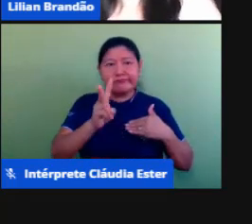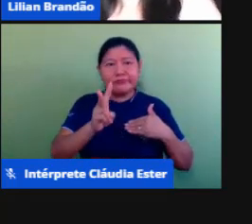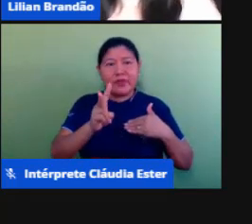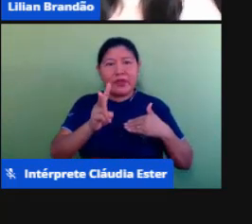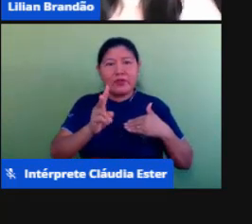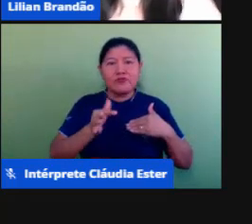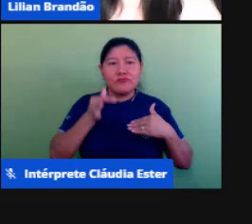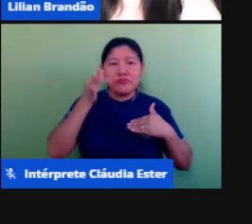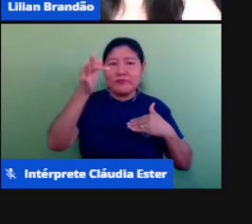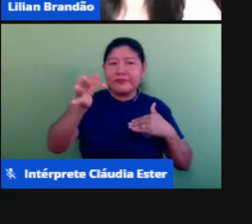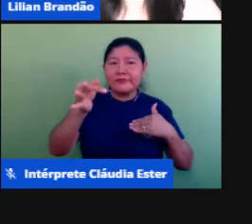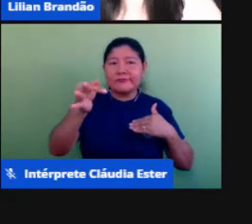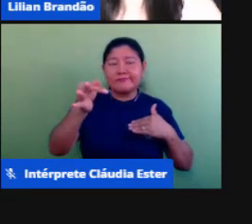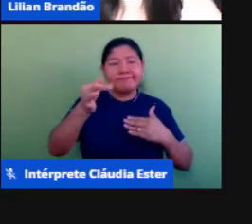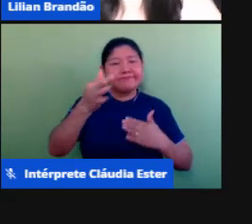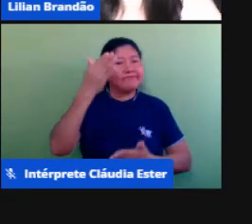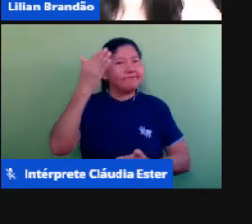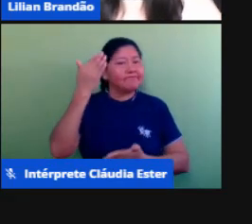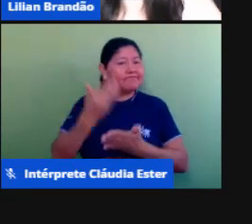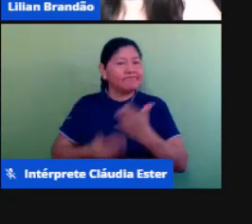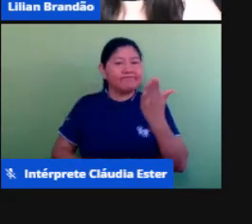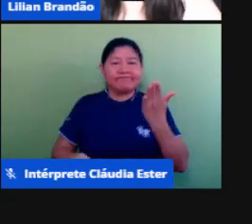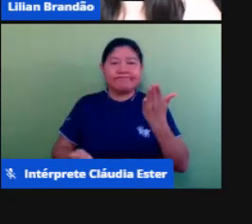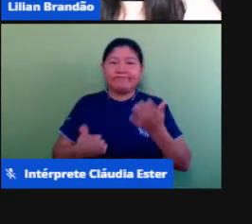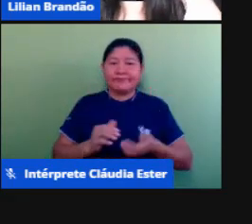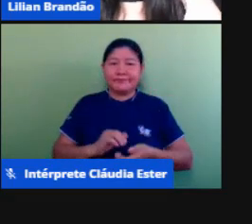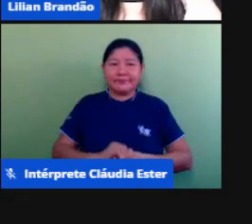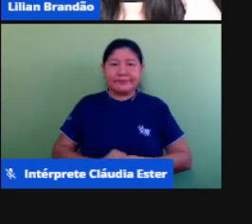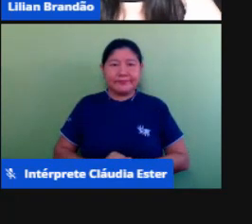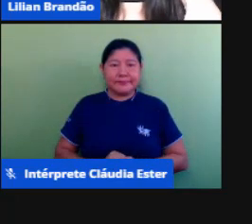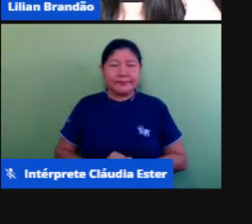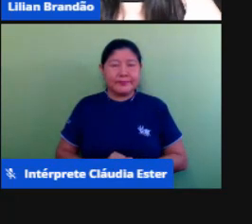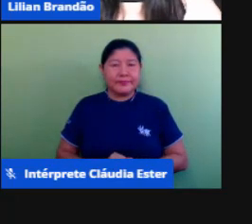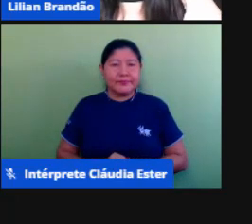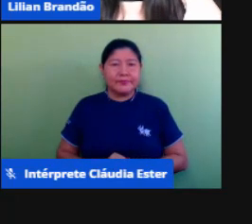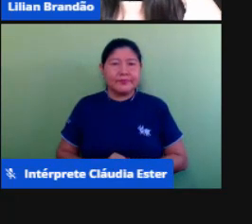diz respeito à aprendizagem. Tá? Pode passar, por favor?